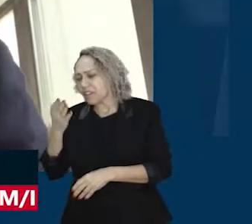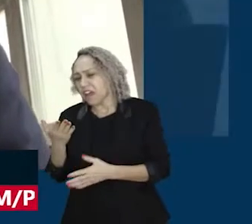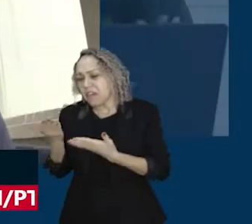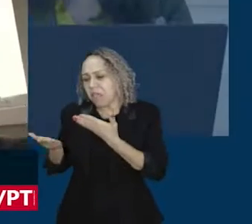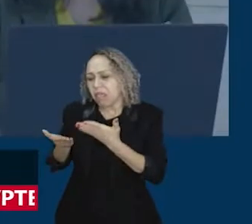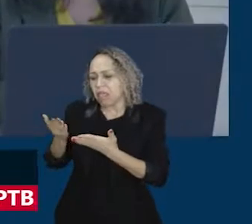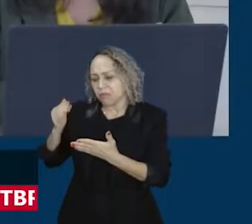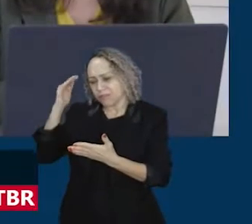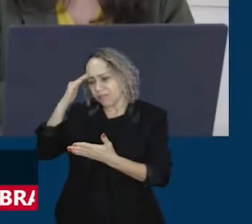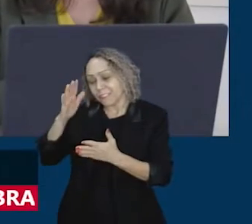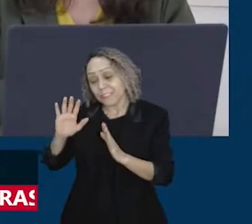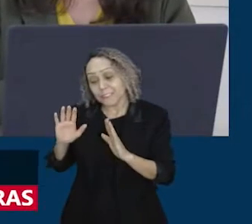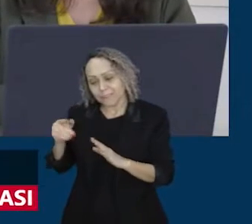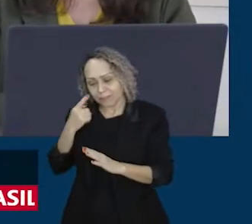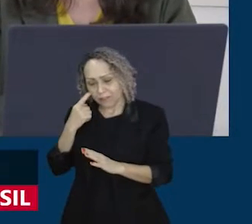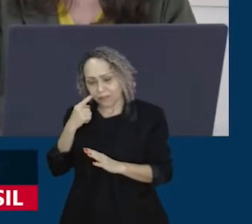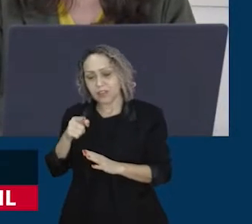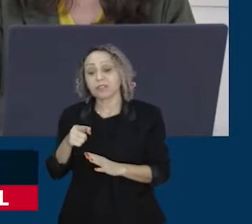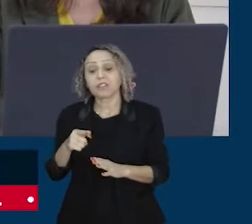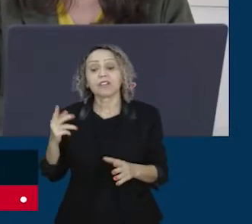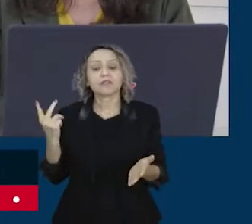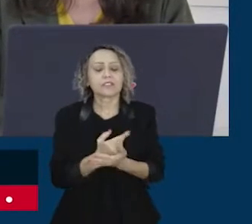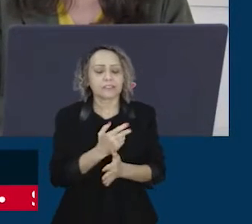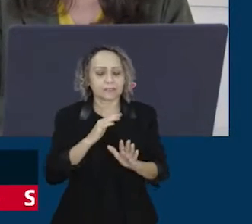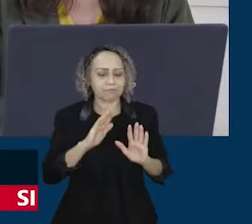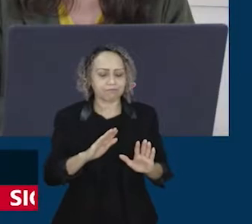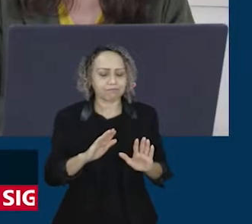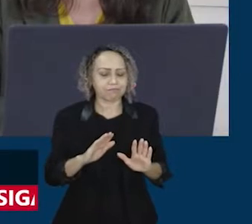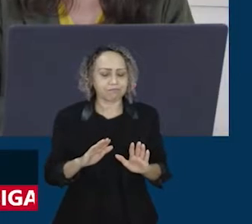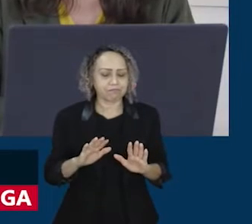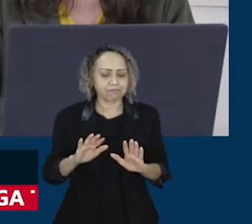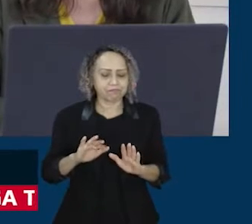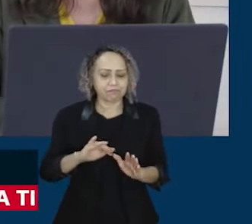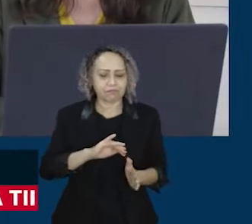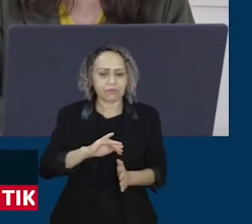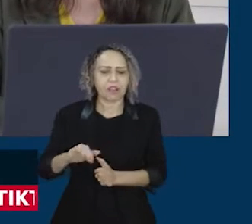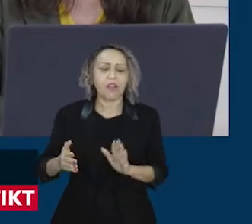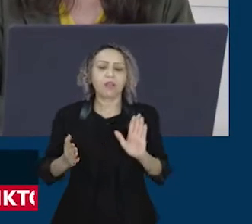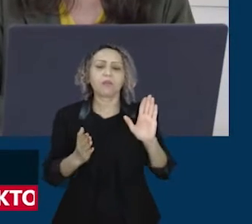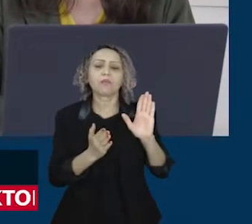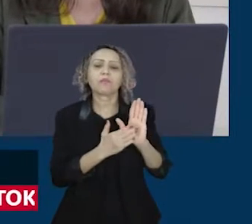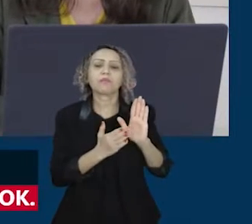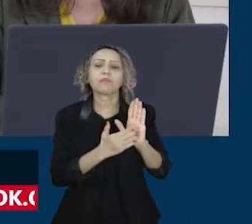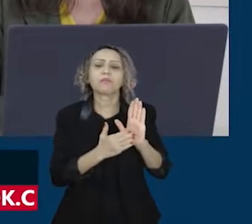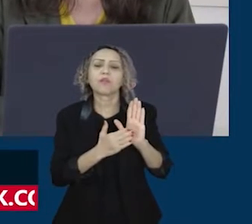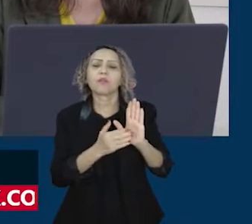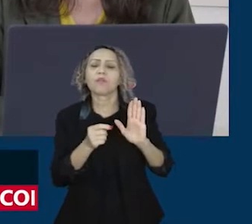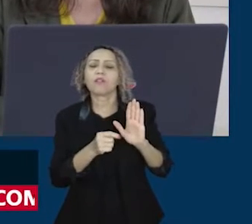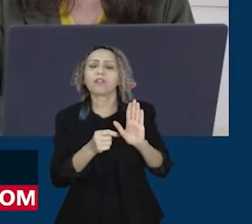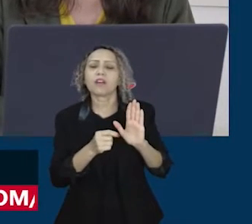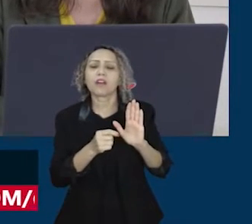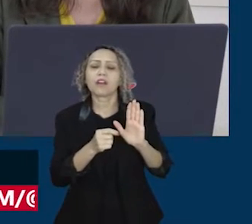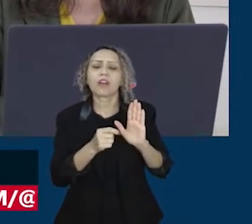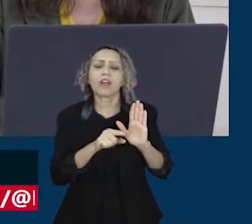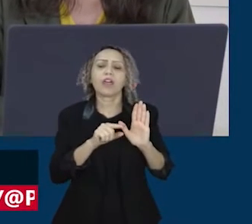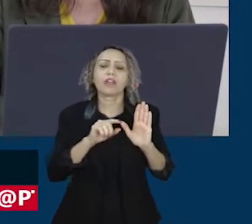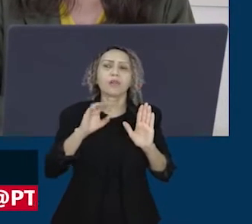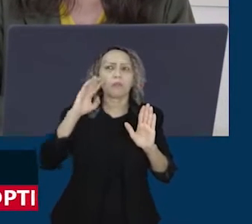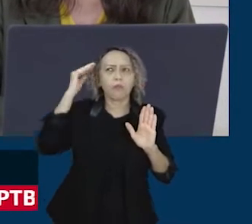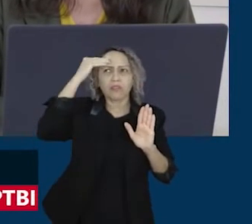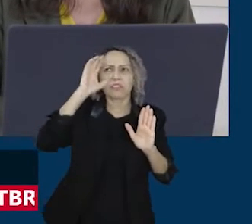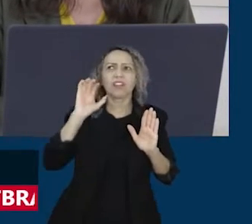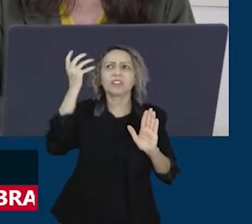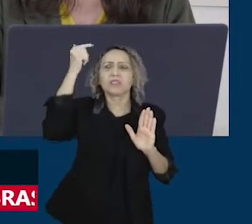resultado. Em relação a propostas, como eu disse, essa solução de Bolsonaro ela atinge